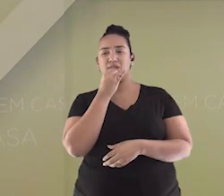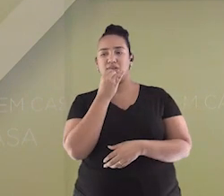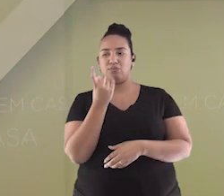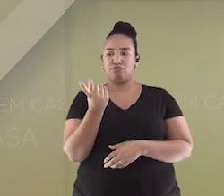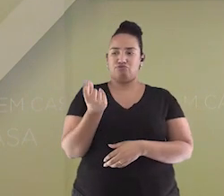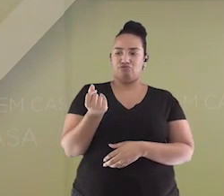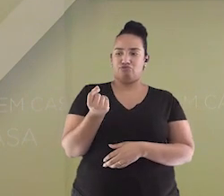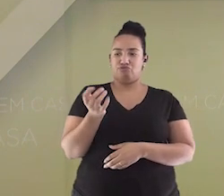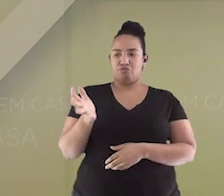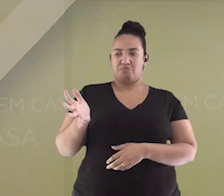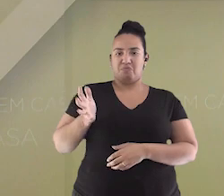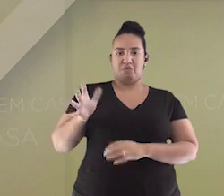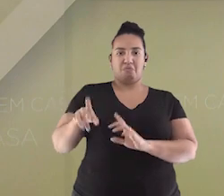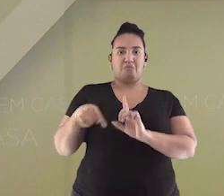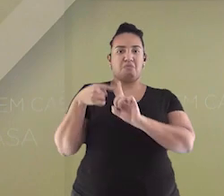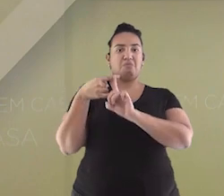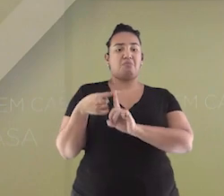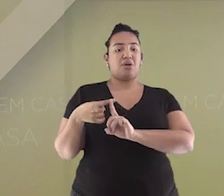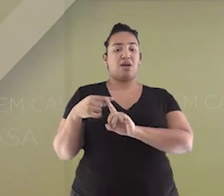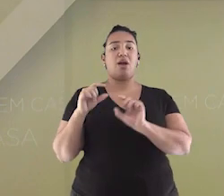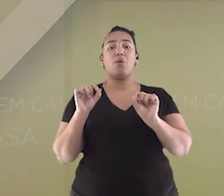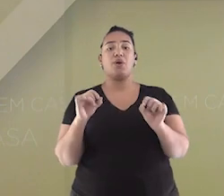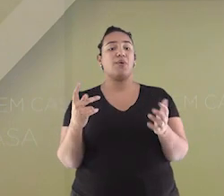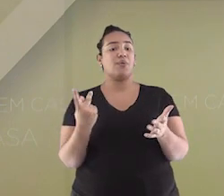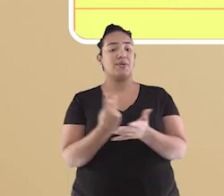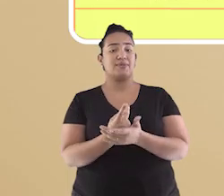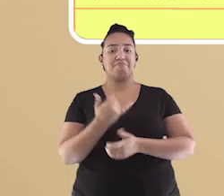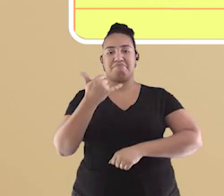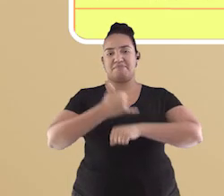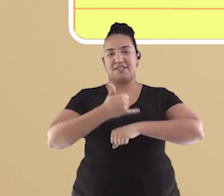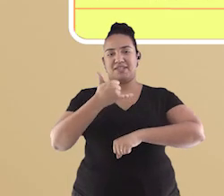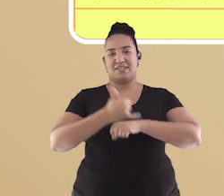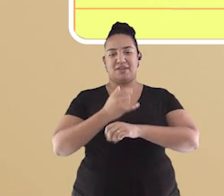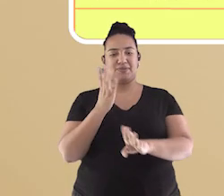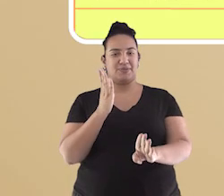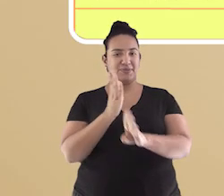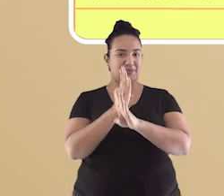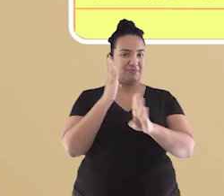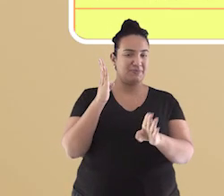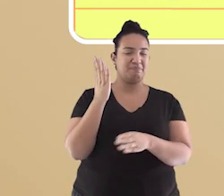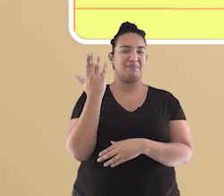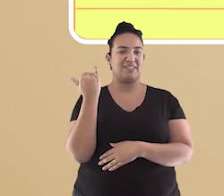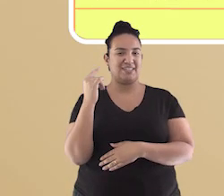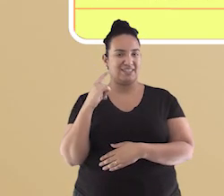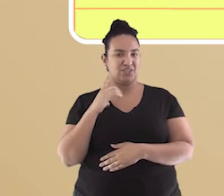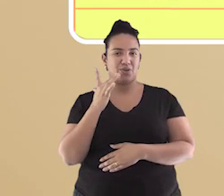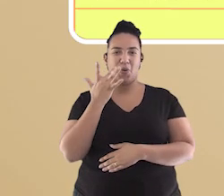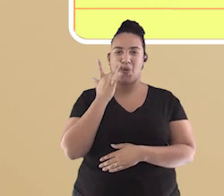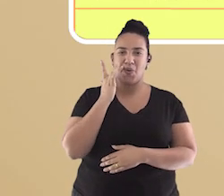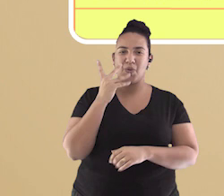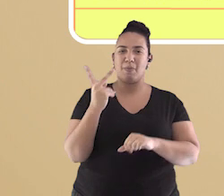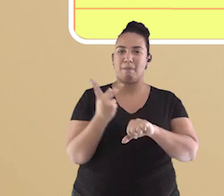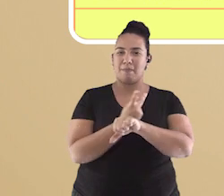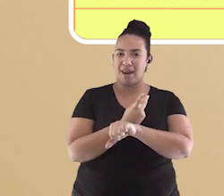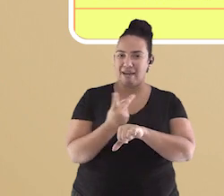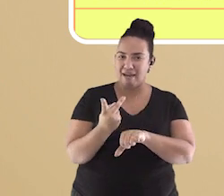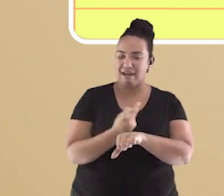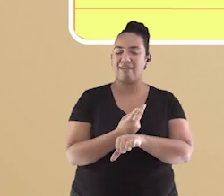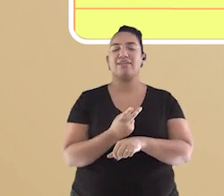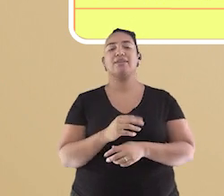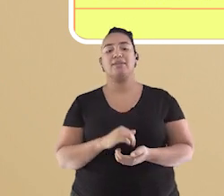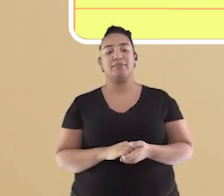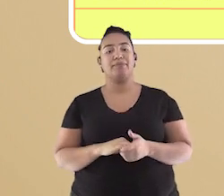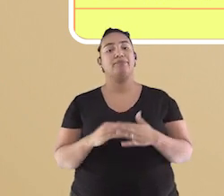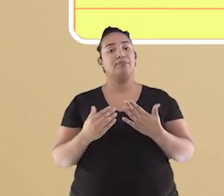ou acumular riqueza foi com a descoberta do metal. No início, com o cobre, o ouro, a prata e o